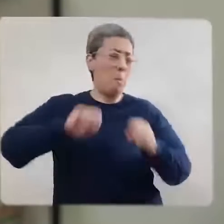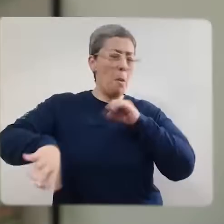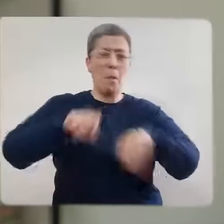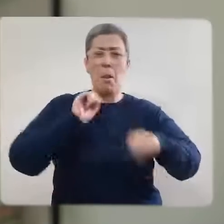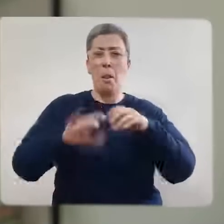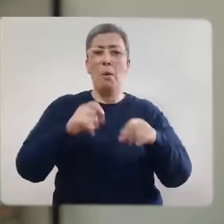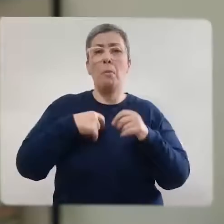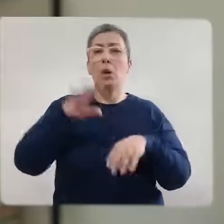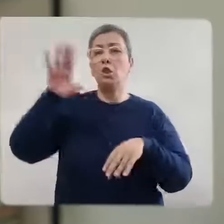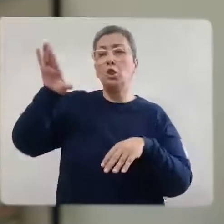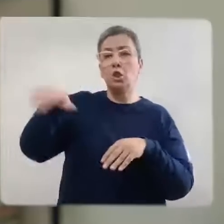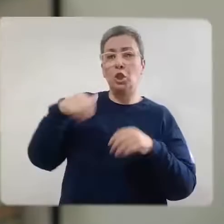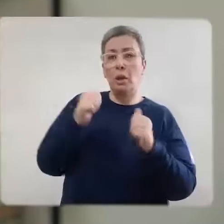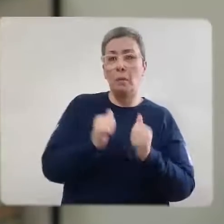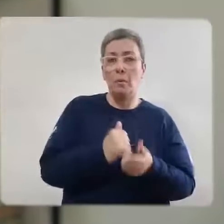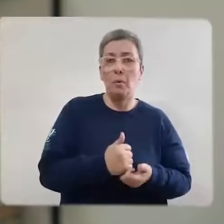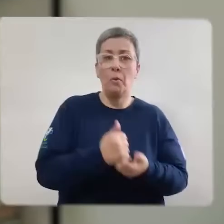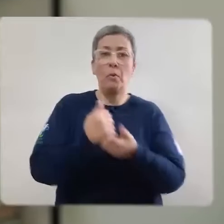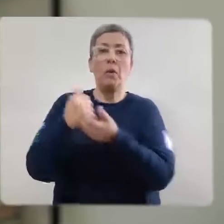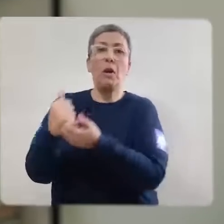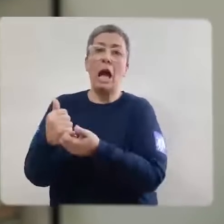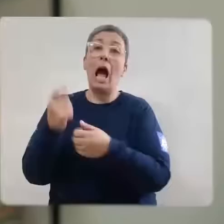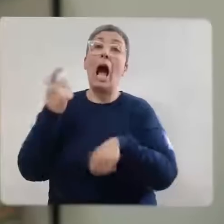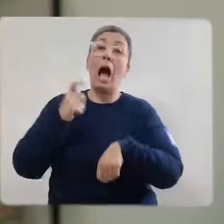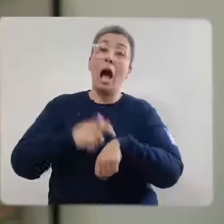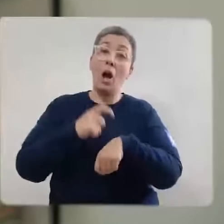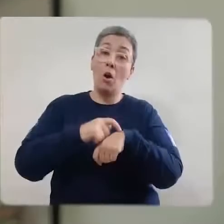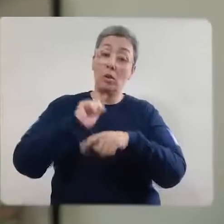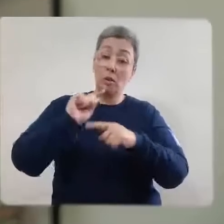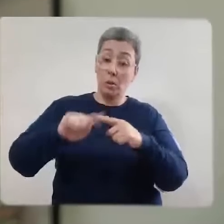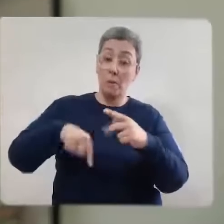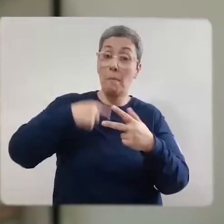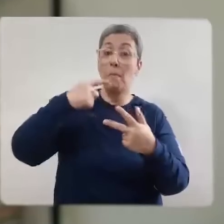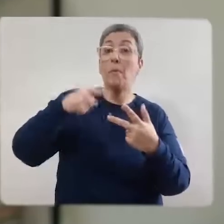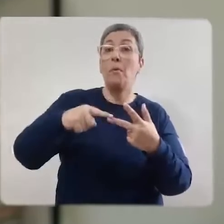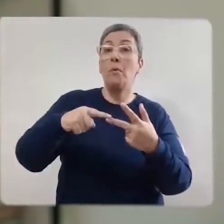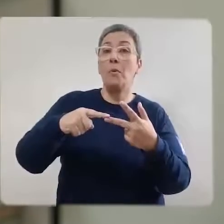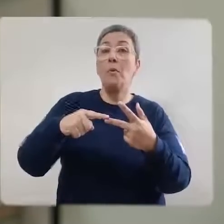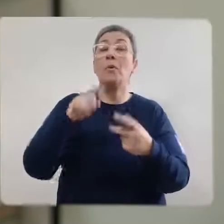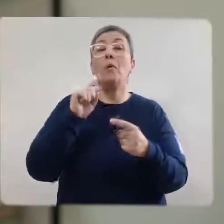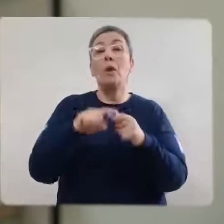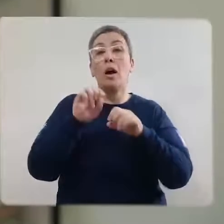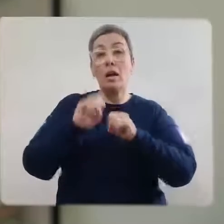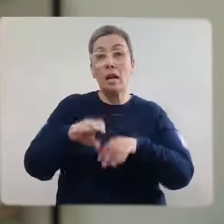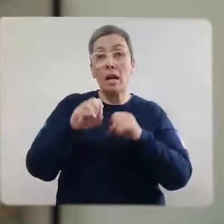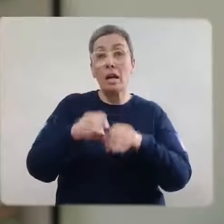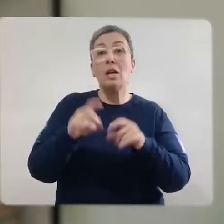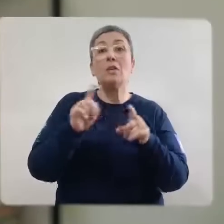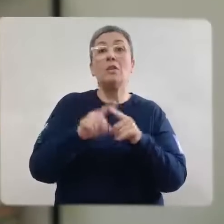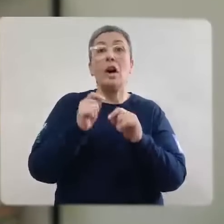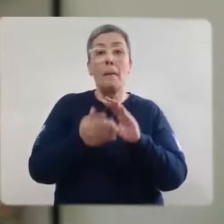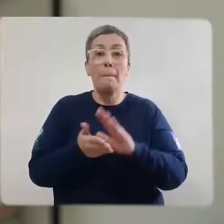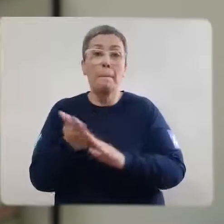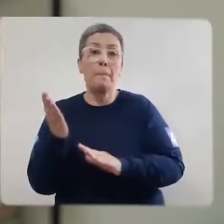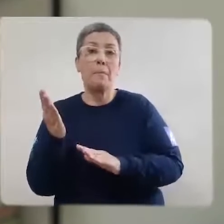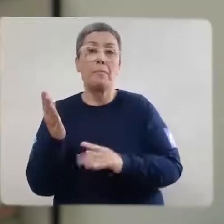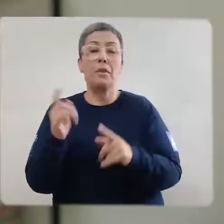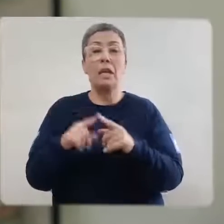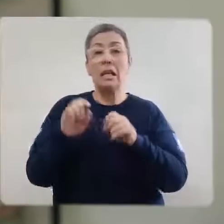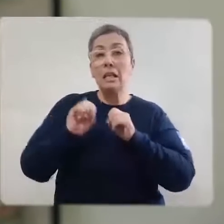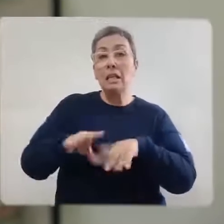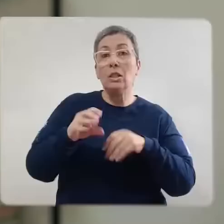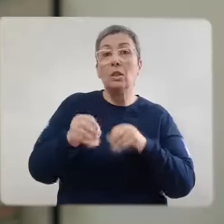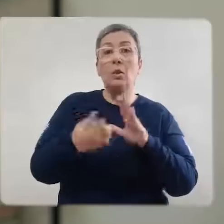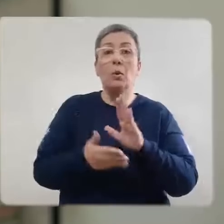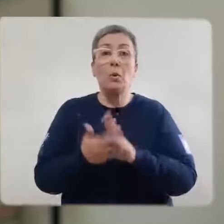as coisas no chão e eu chamo alguém para sair com ele. Então agora é um outro passo. Qual é o outro passo? Ensinar essa criança a sair.